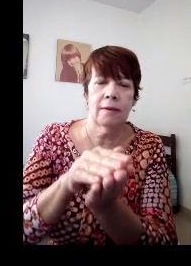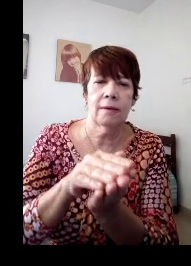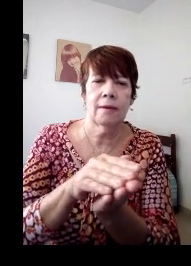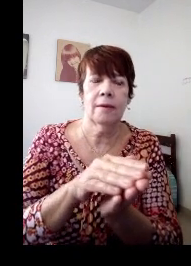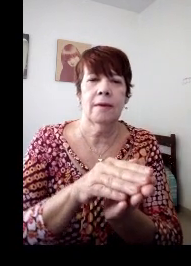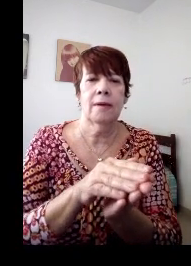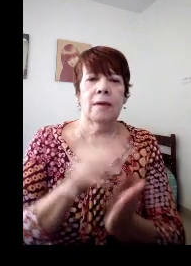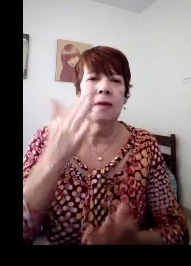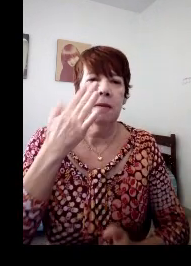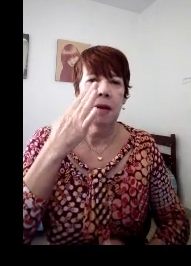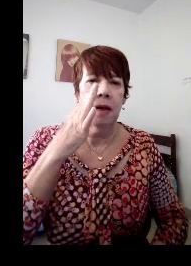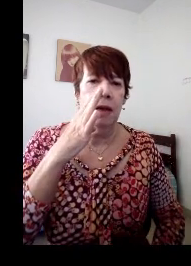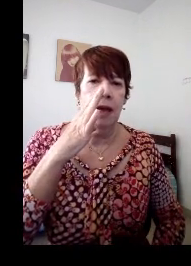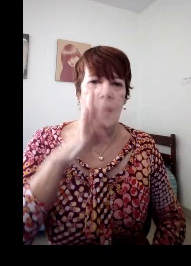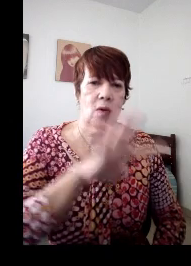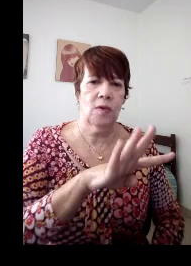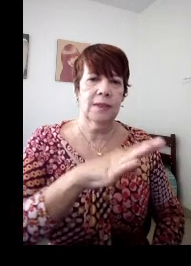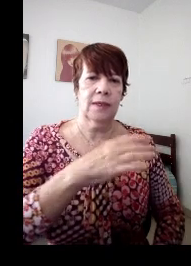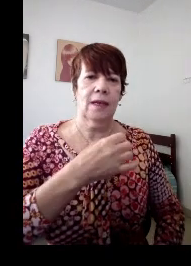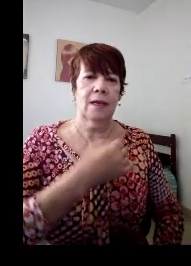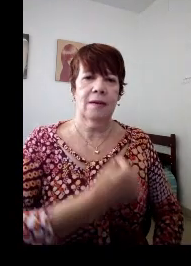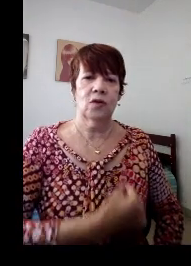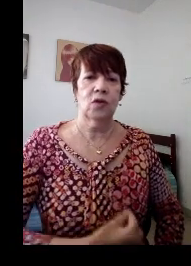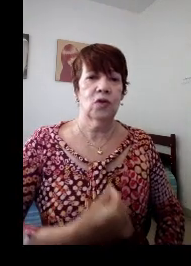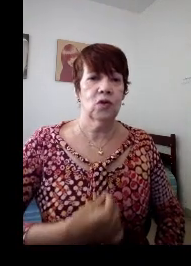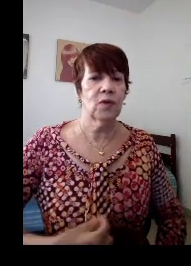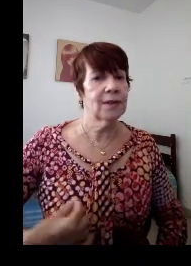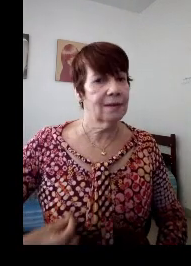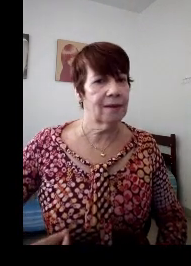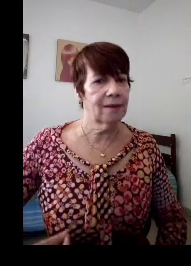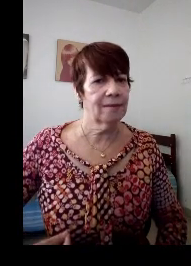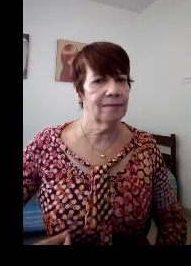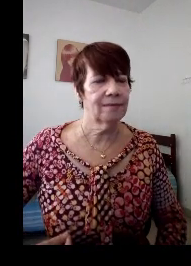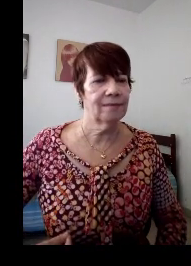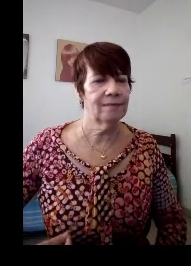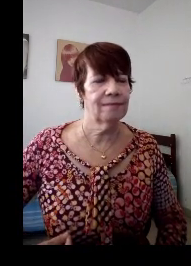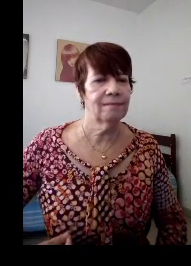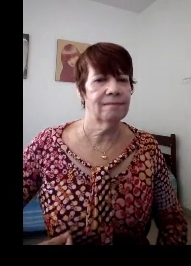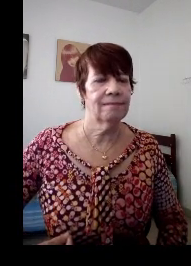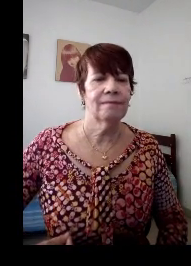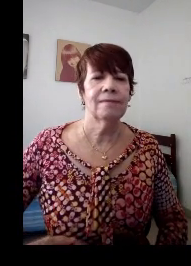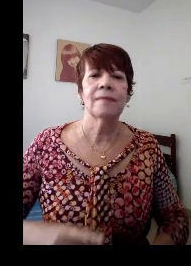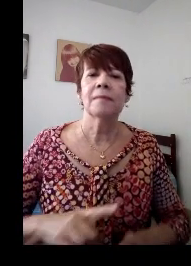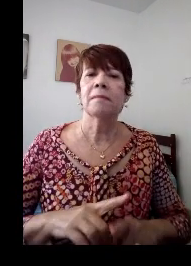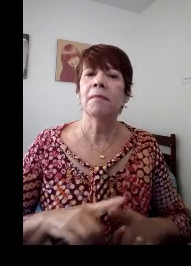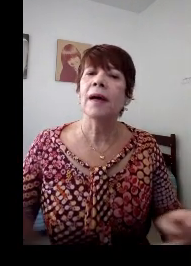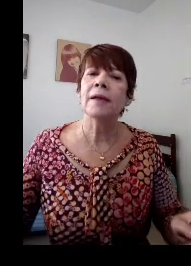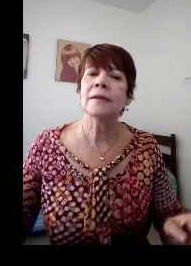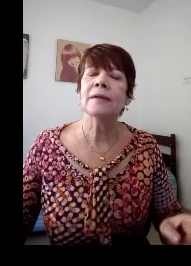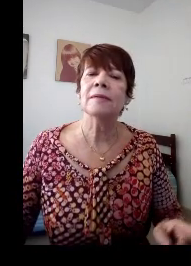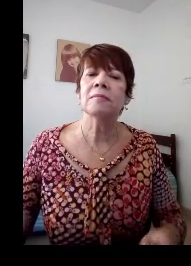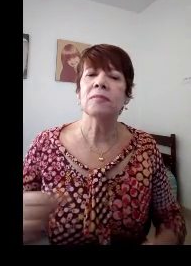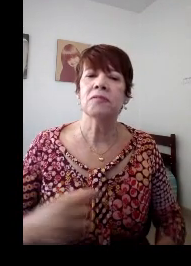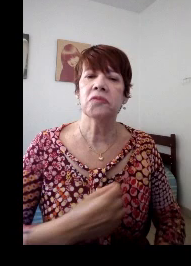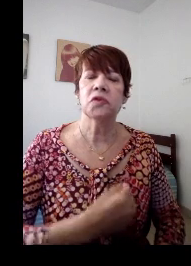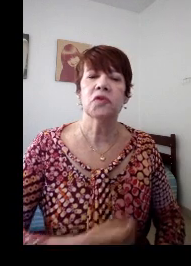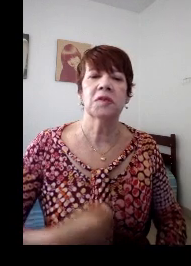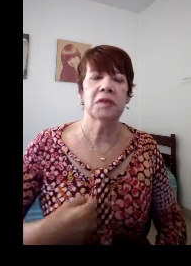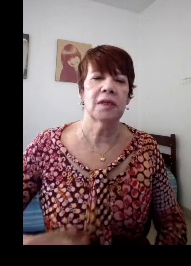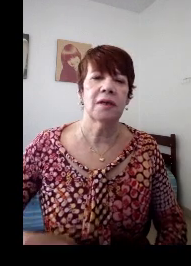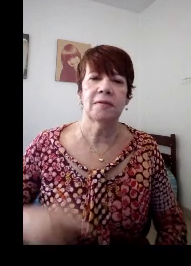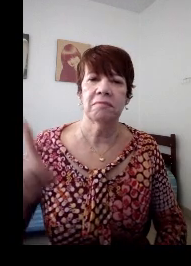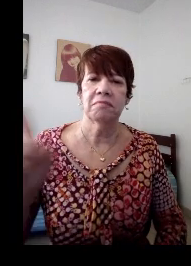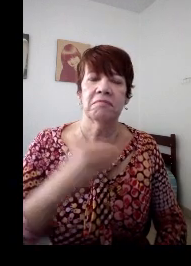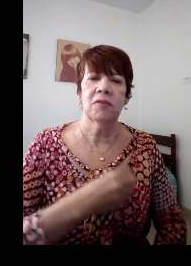pensou duas vezes. Ele arriscou a vida dele, mas ele não pecou.